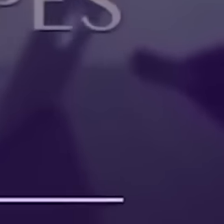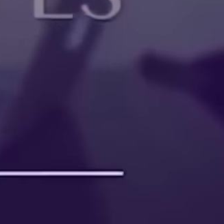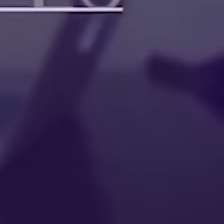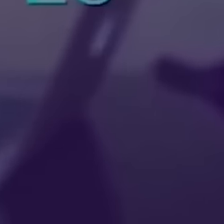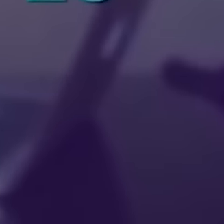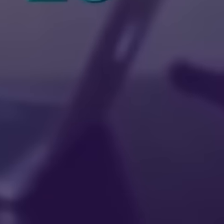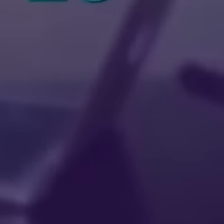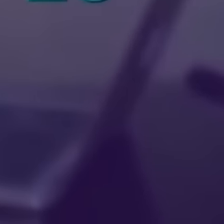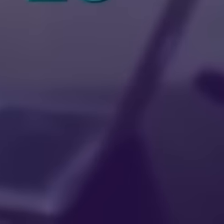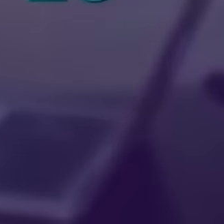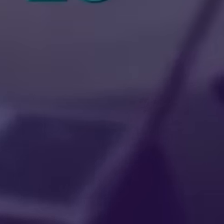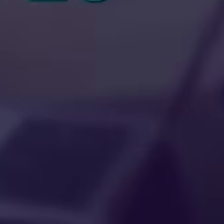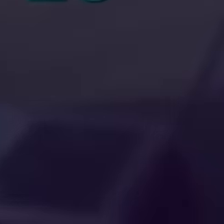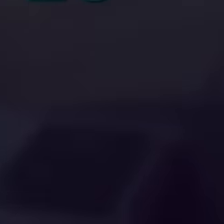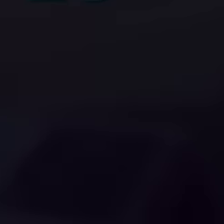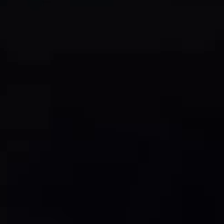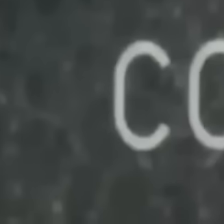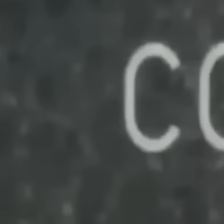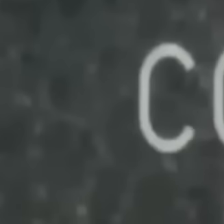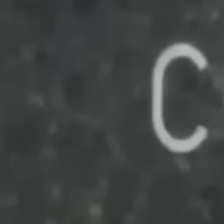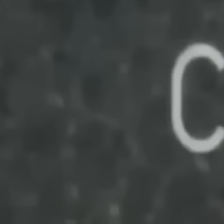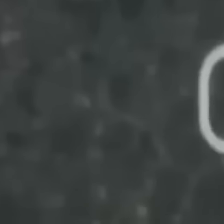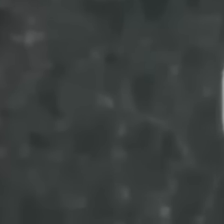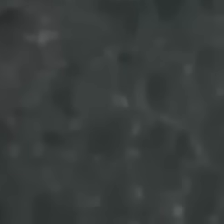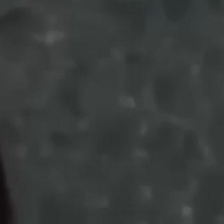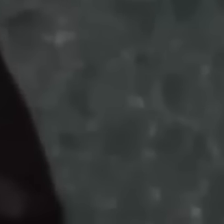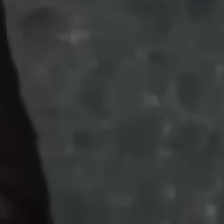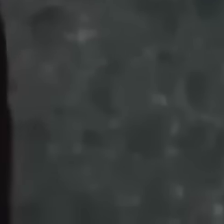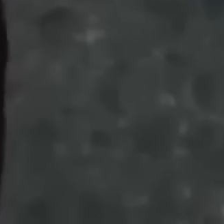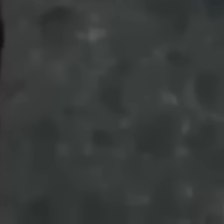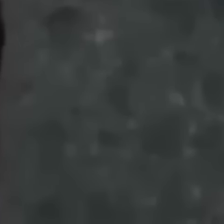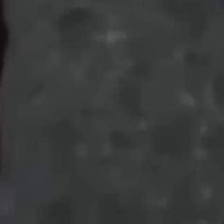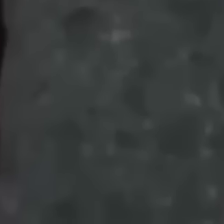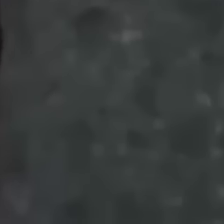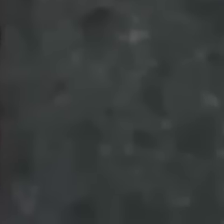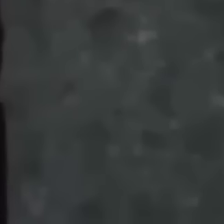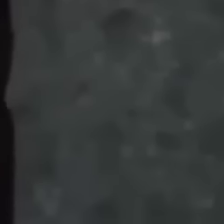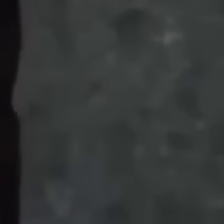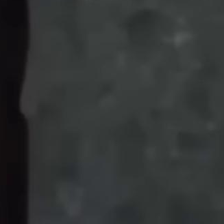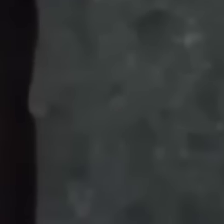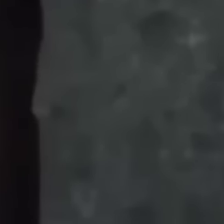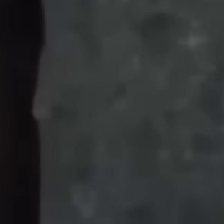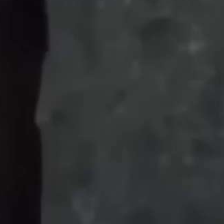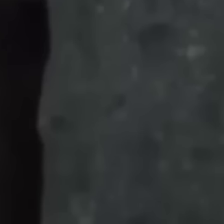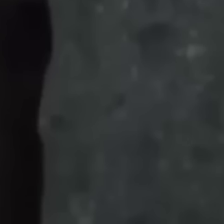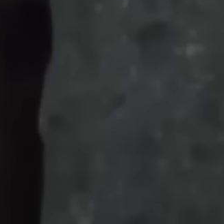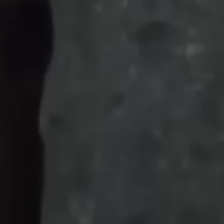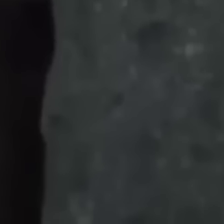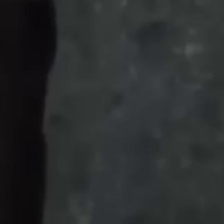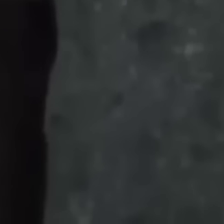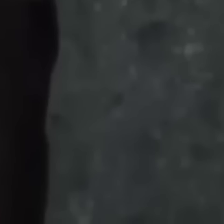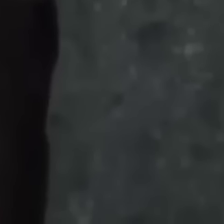Palavra da Verdade, com Hernandes Dias Lopes. Irmãos queridos, nós temos muita alegria de partilhar com